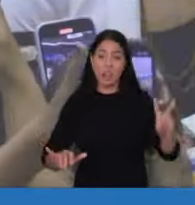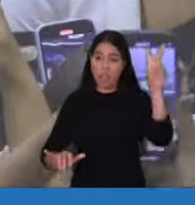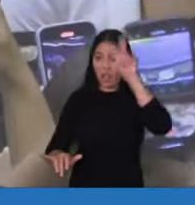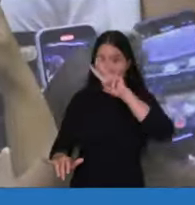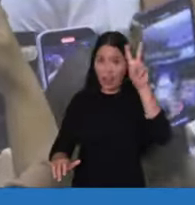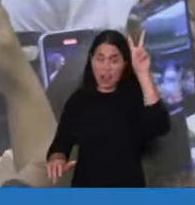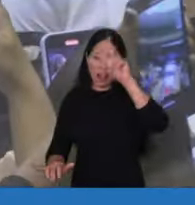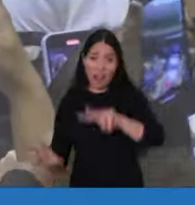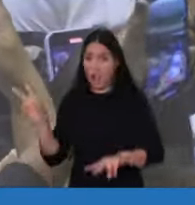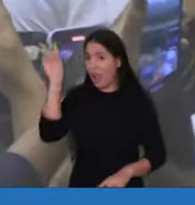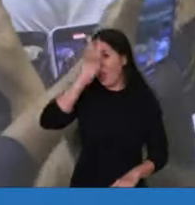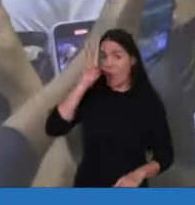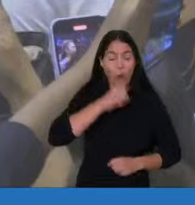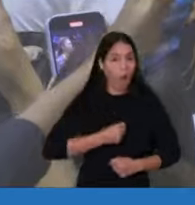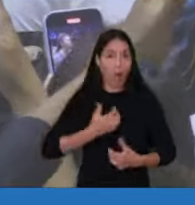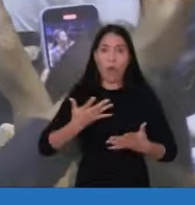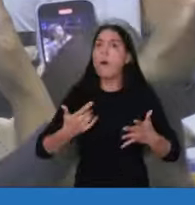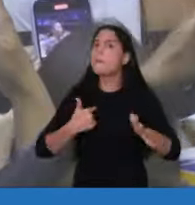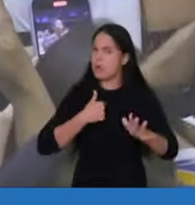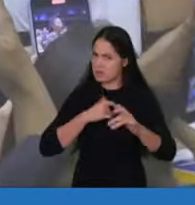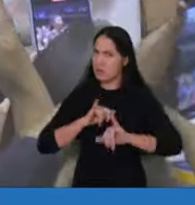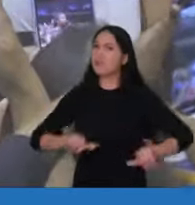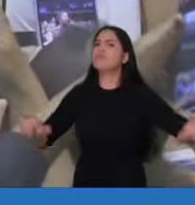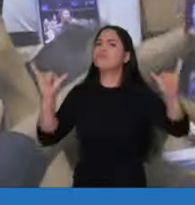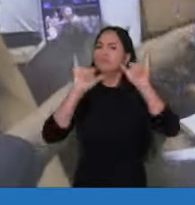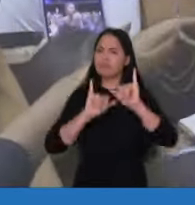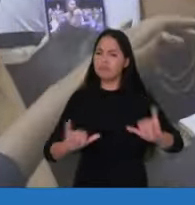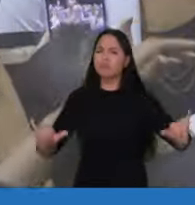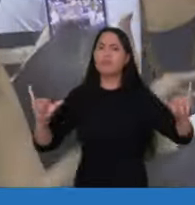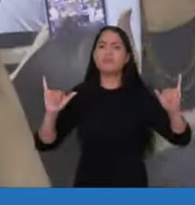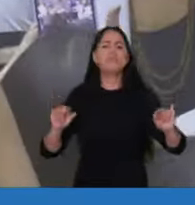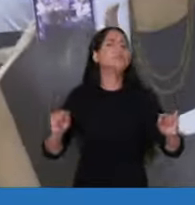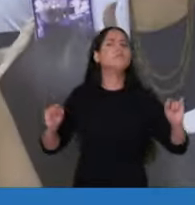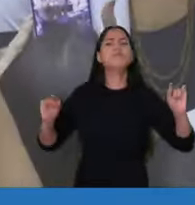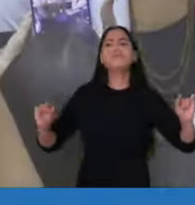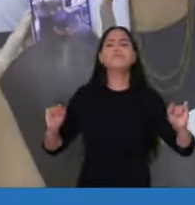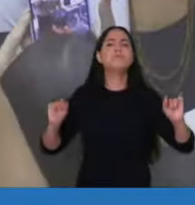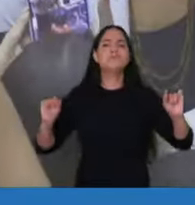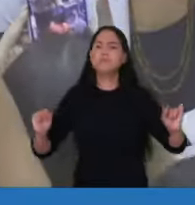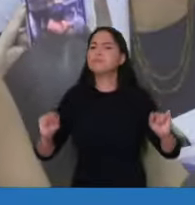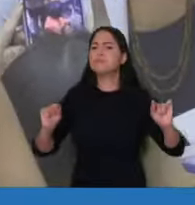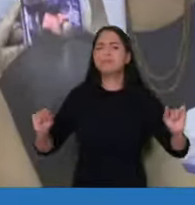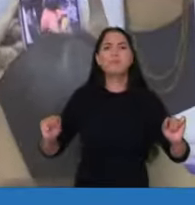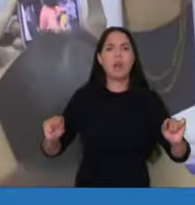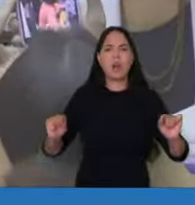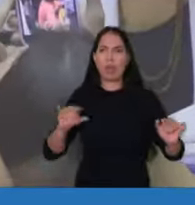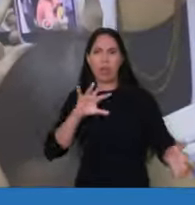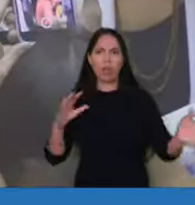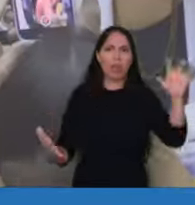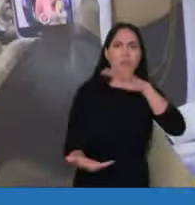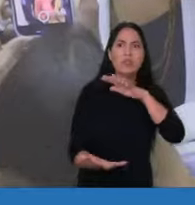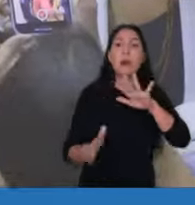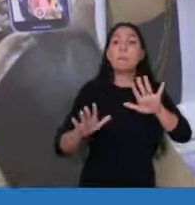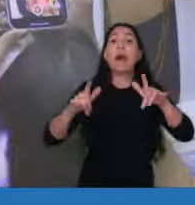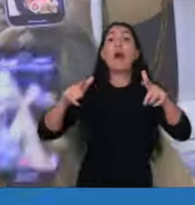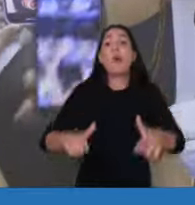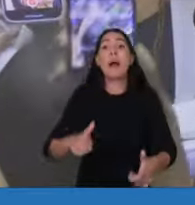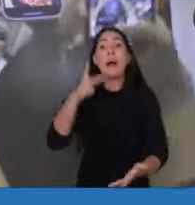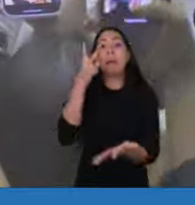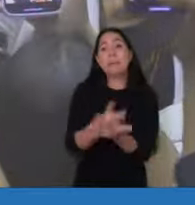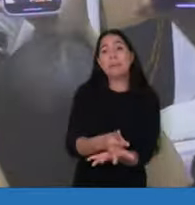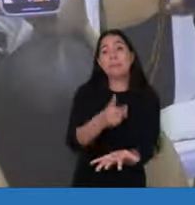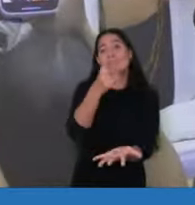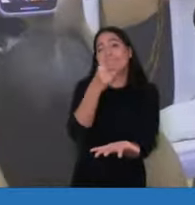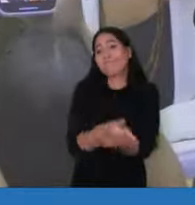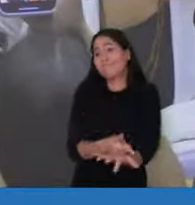história não conta, o avesso do mesmo lugar. Na